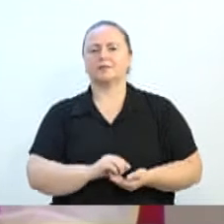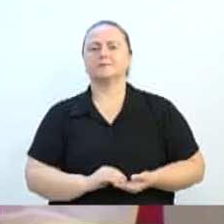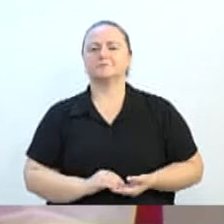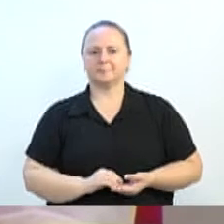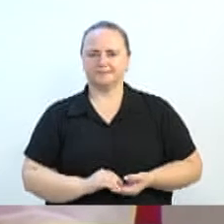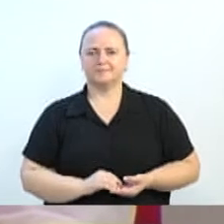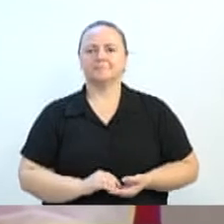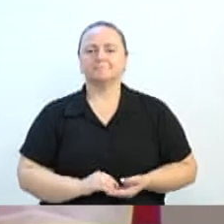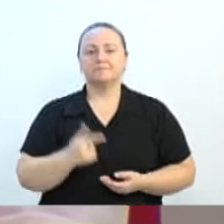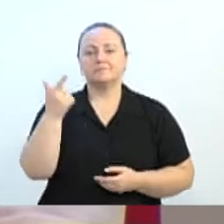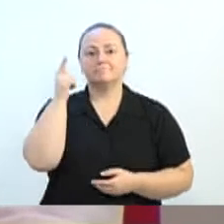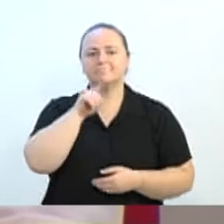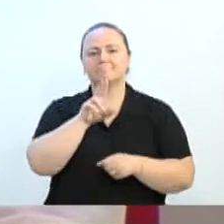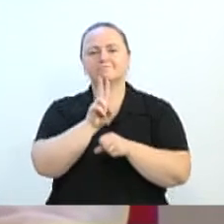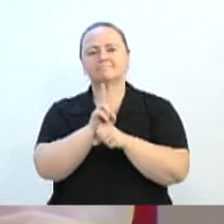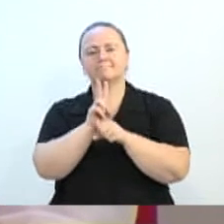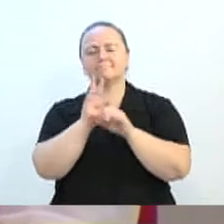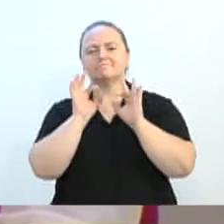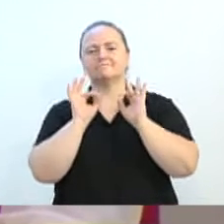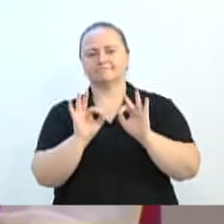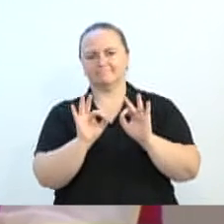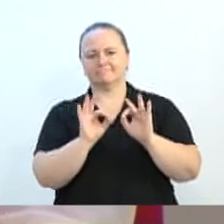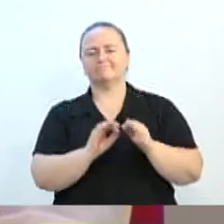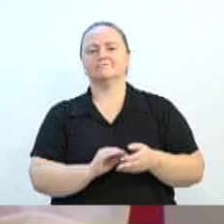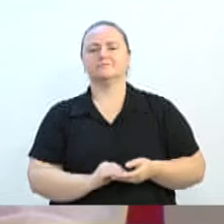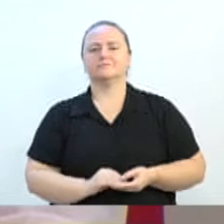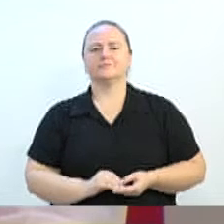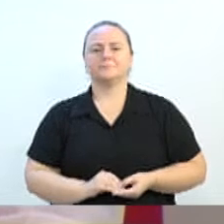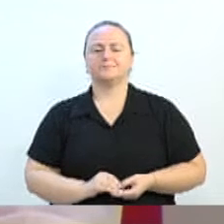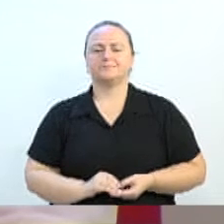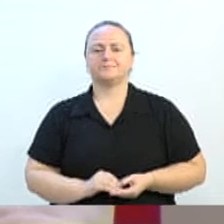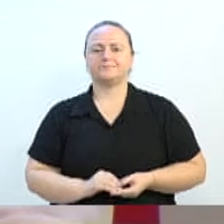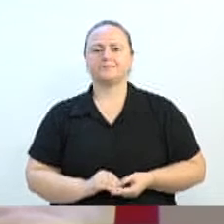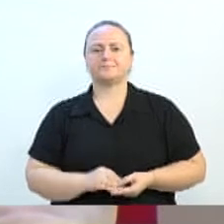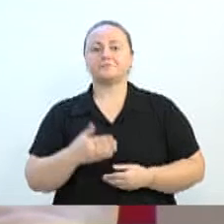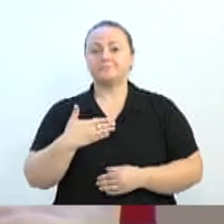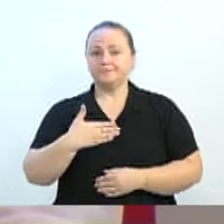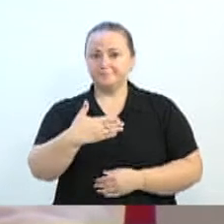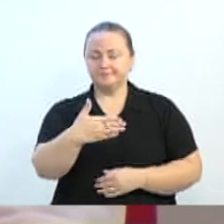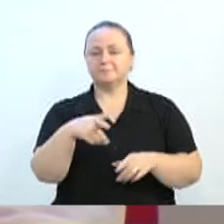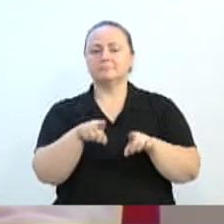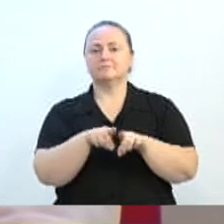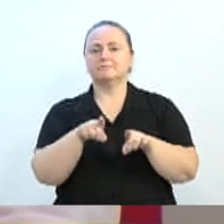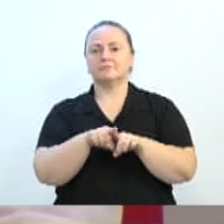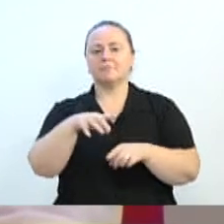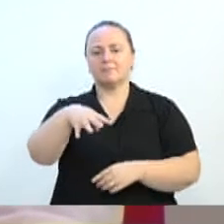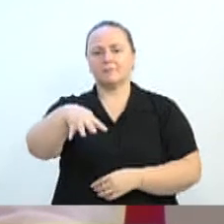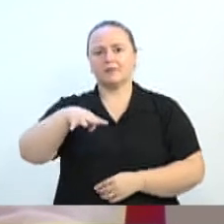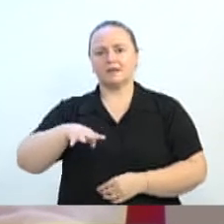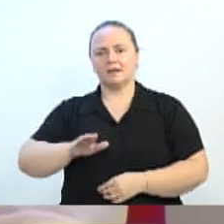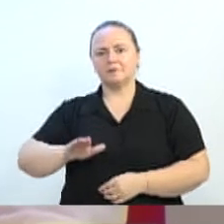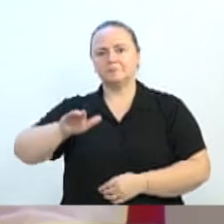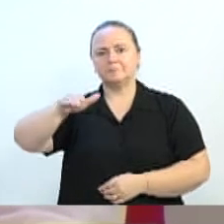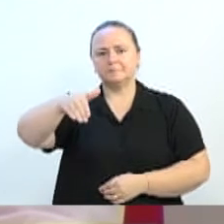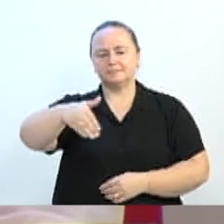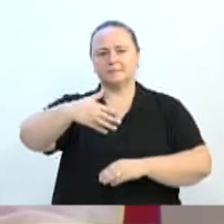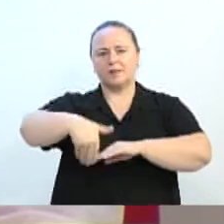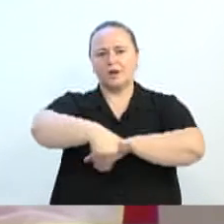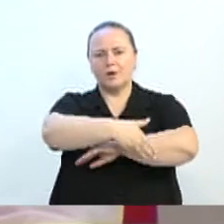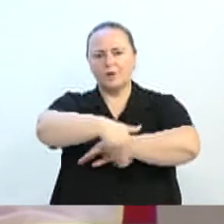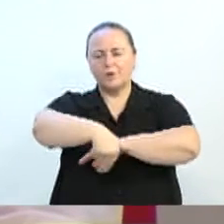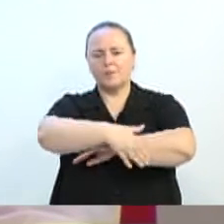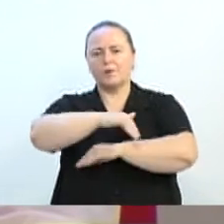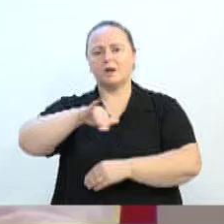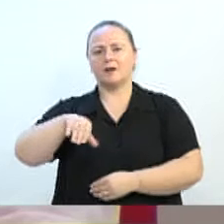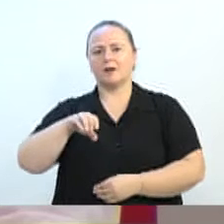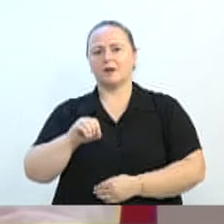posso ser cuidado com dignidade seguindo a próxima foto importante também é faixa elevada na Rua Jorge Frederico Murdock a